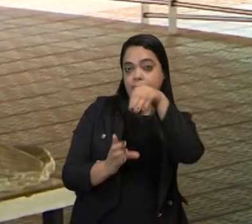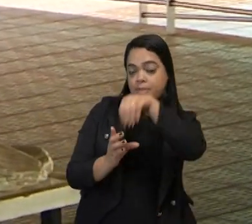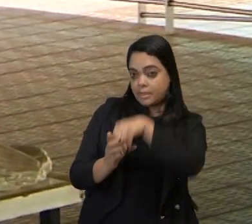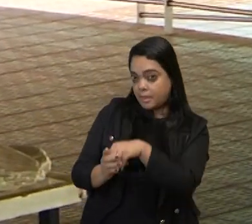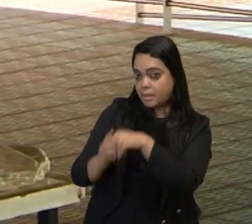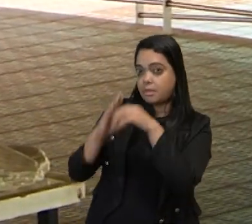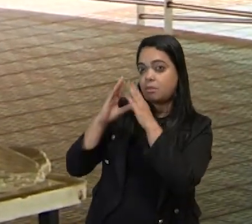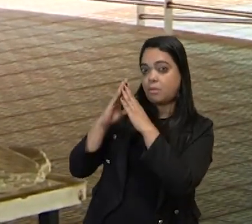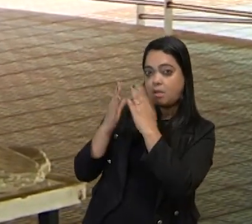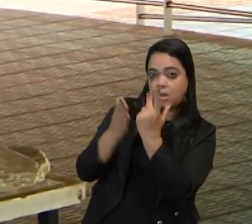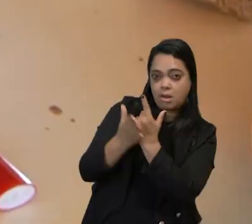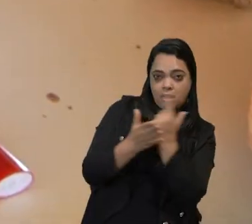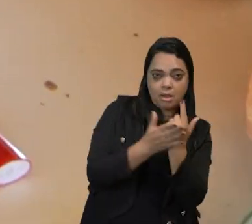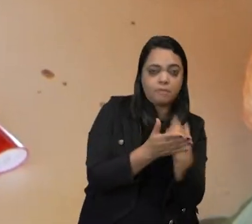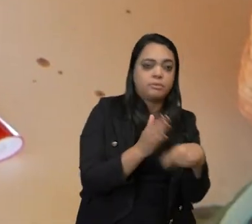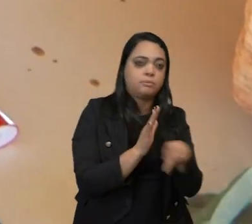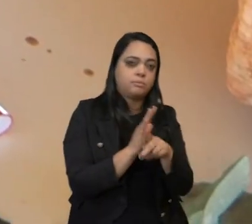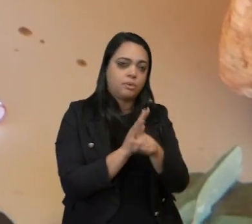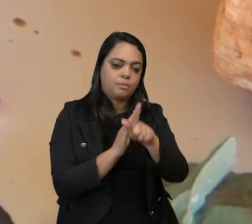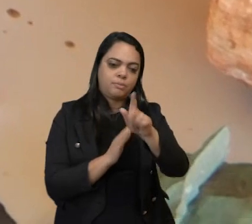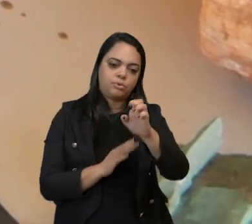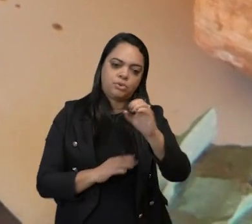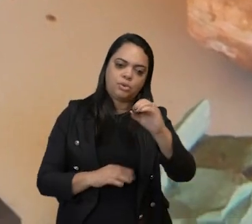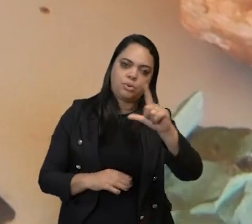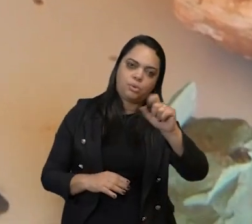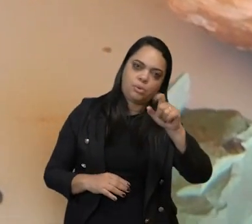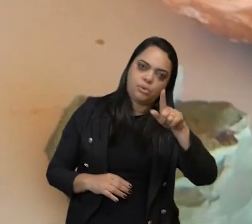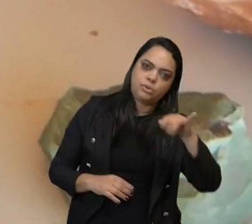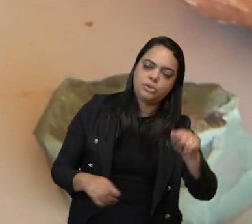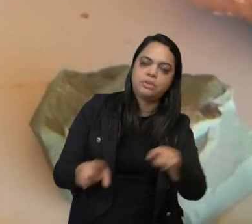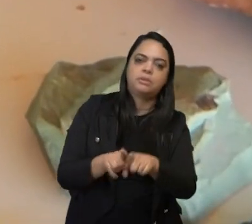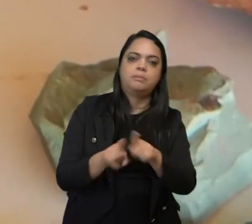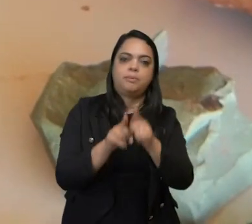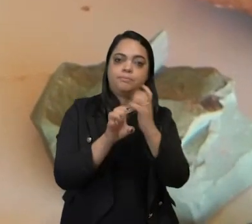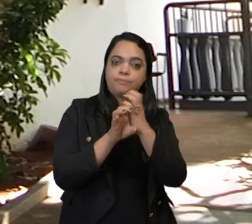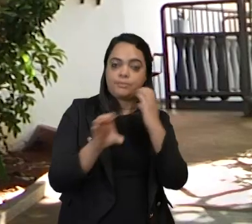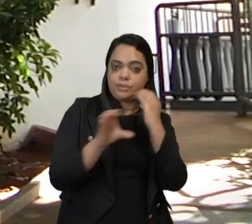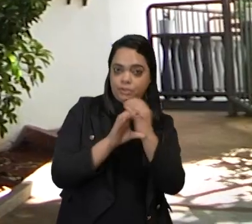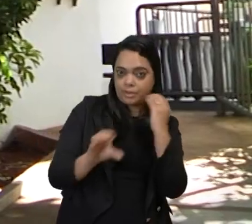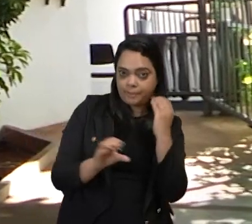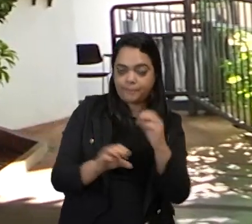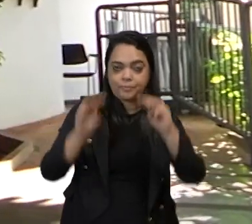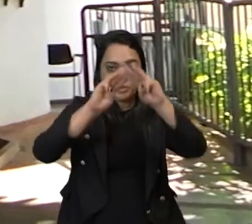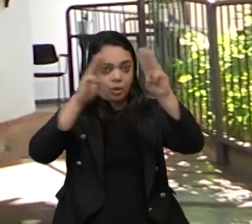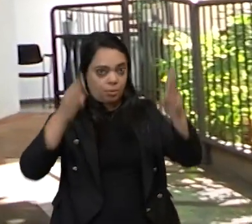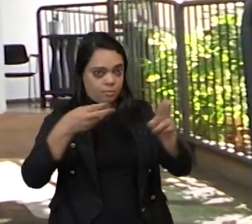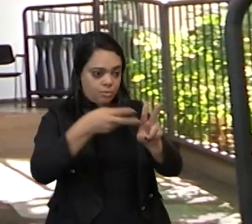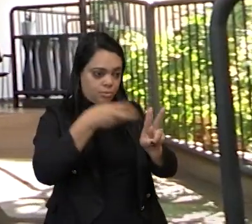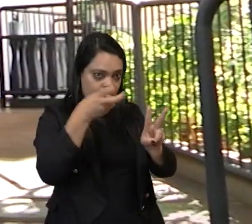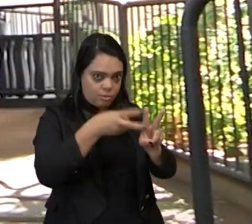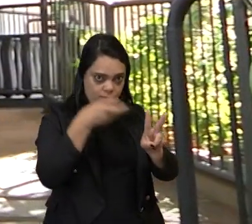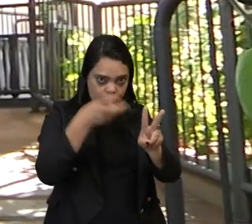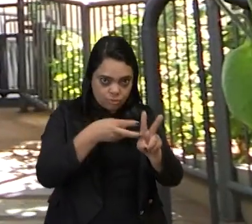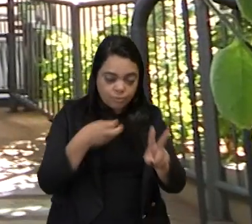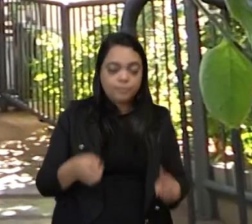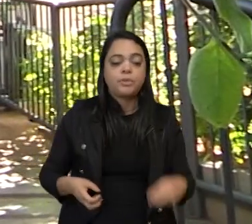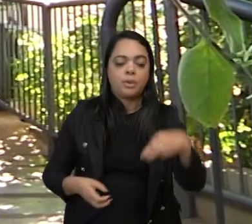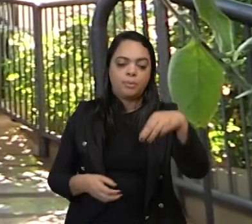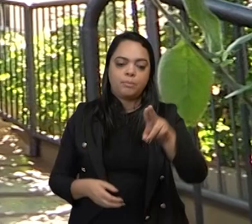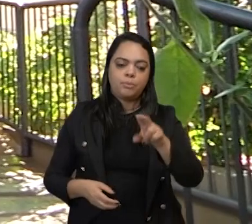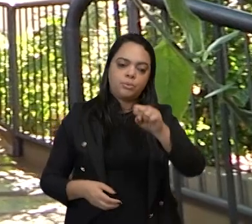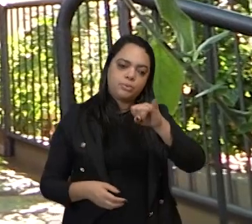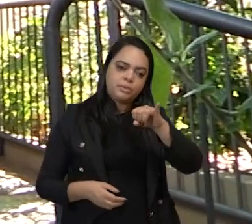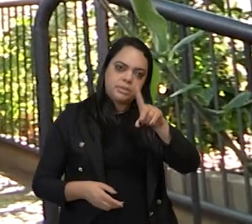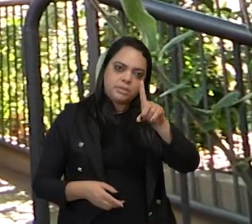um acervo bibliográfico nas áreas de Geologia e de engenharias o museu do índio Muse índio